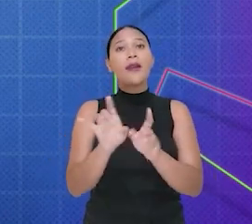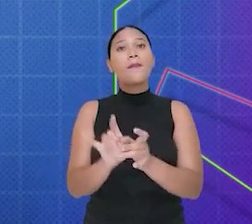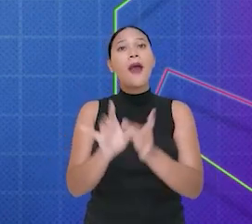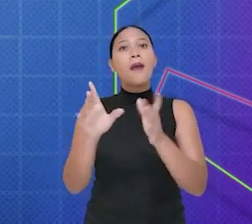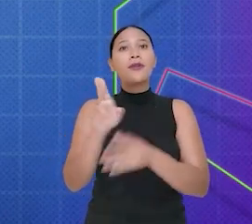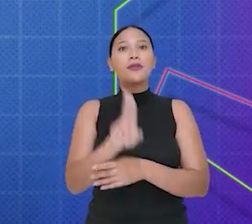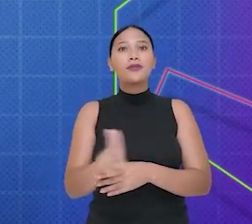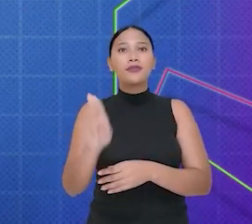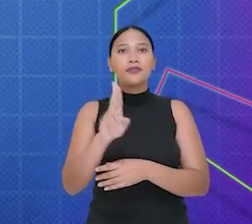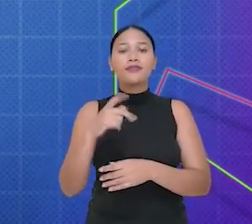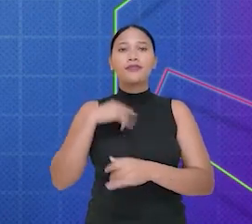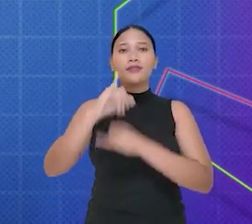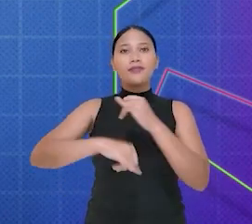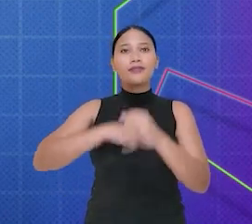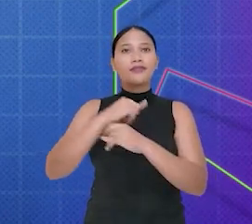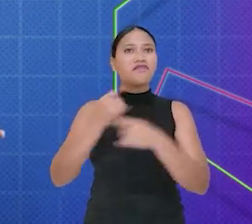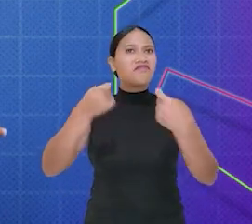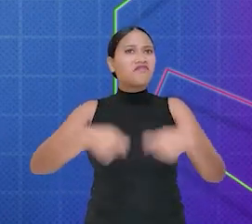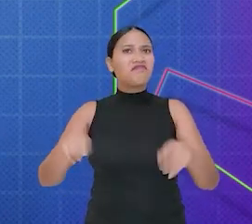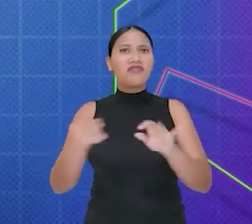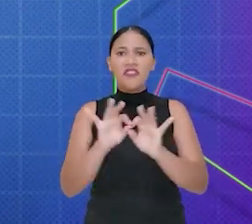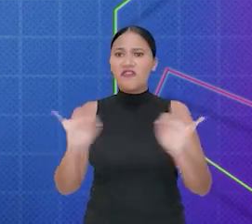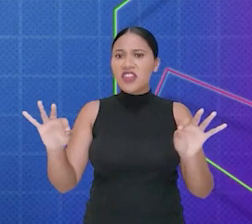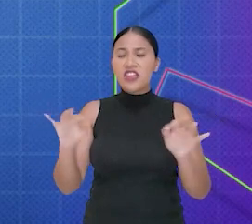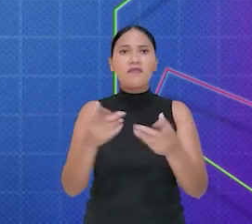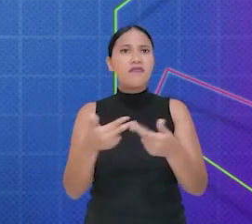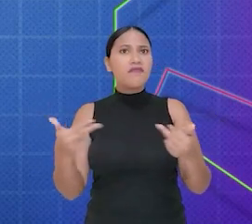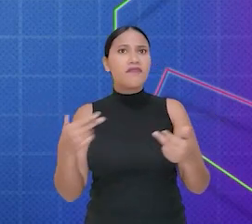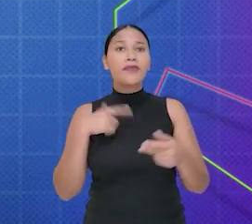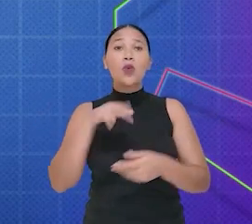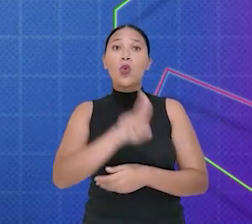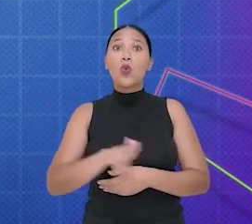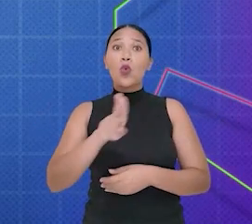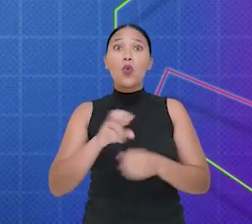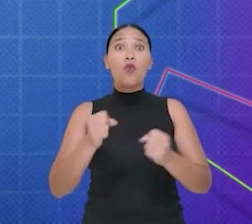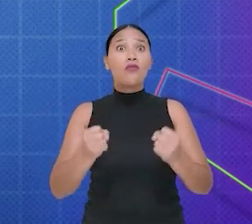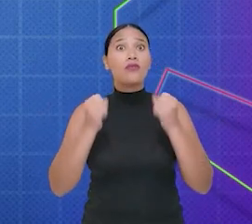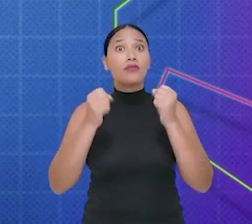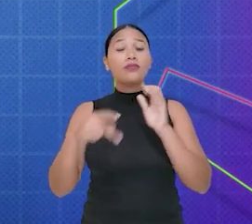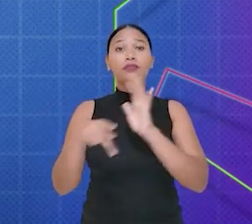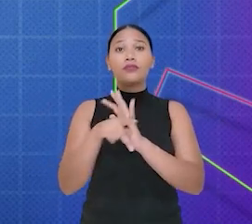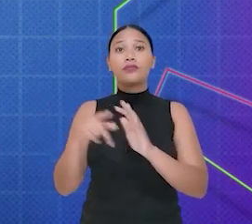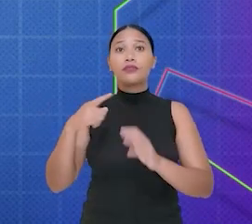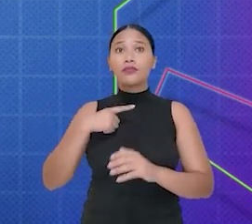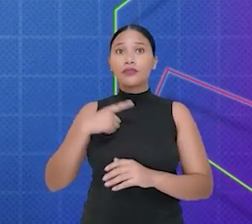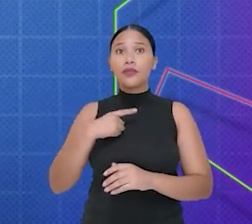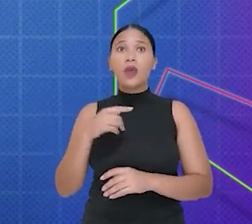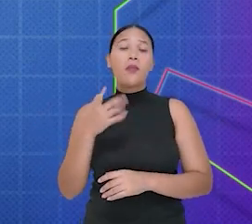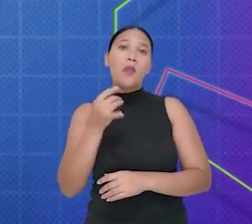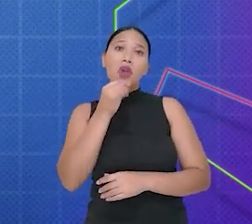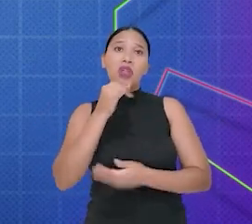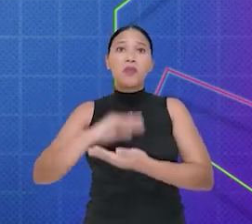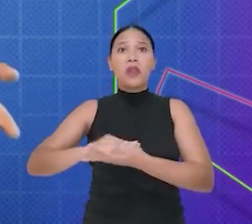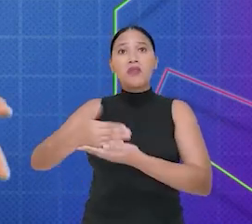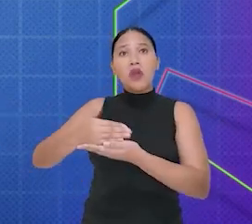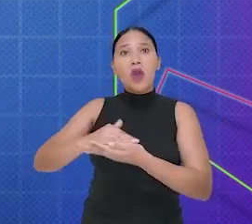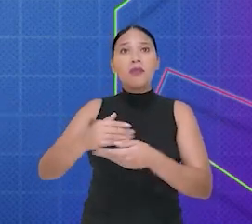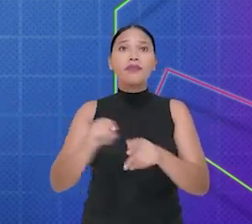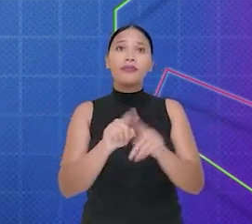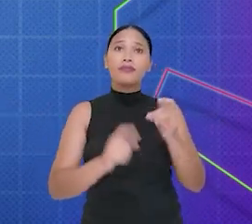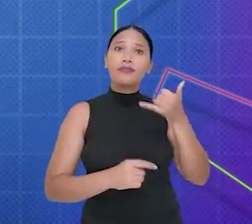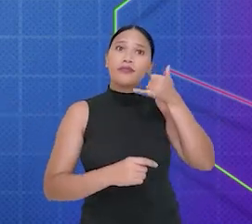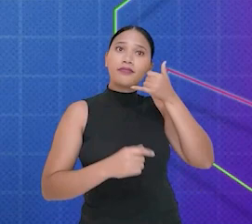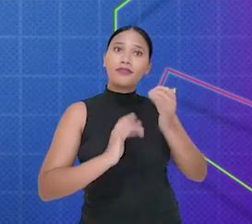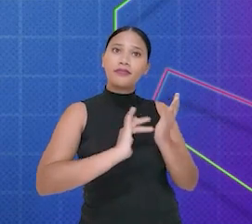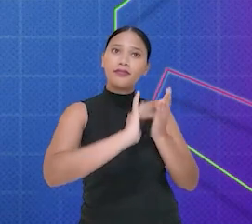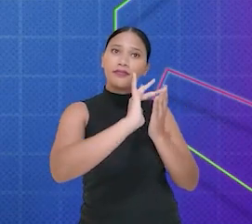Eles permitem aos usuários acessar a internet sem precisar de fios e são amplamente utilizados em dispositivos móveis como laptops